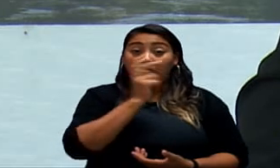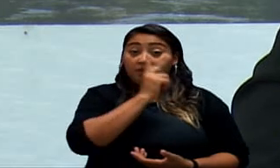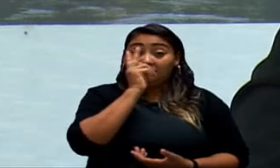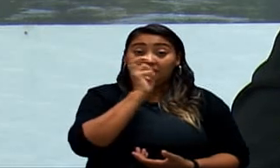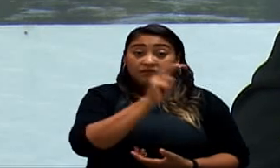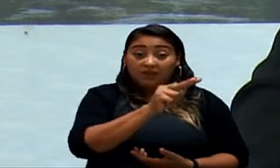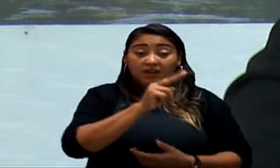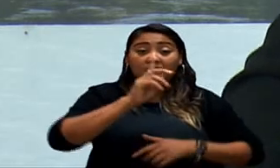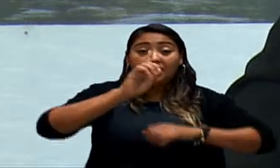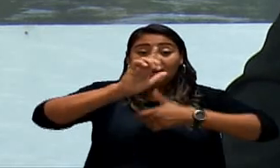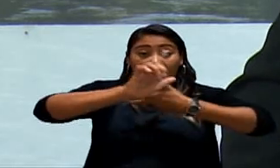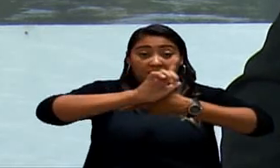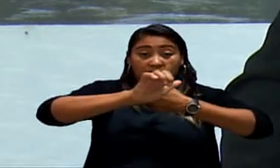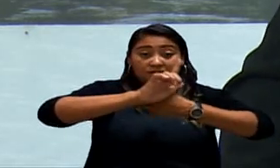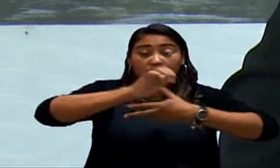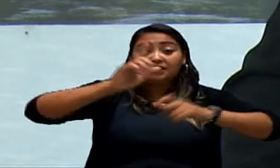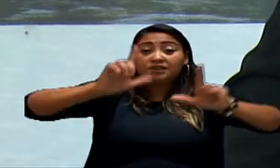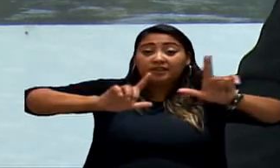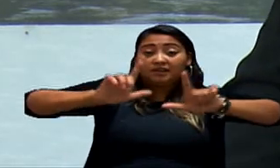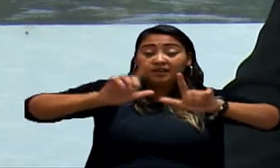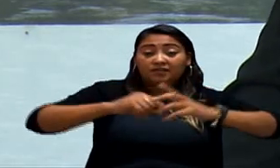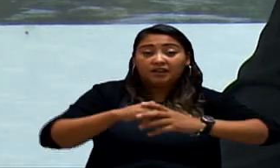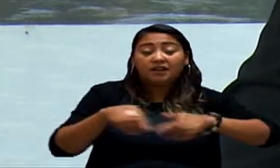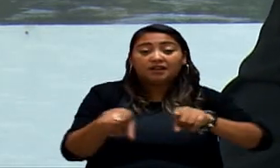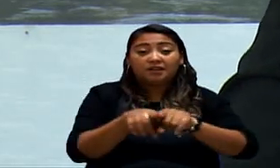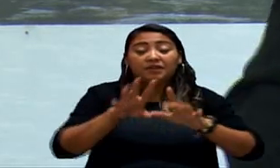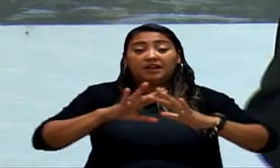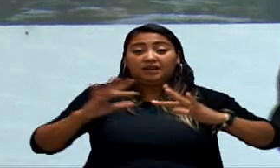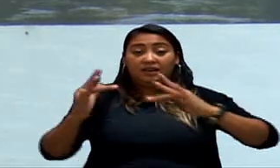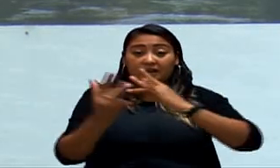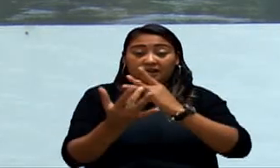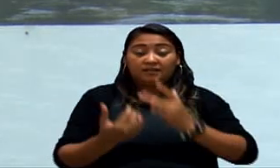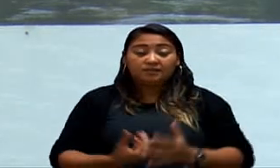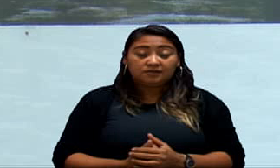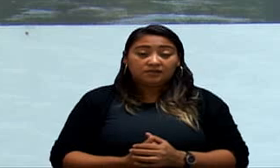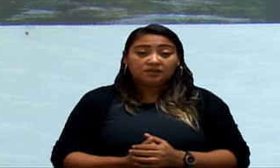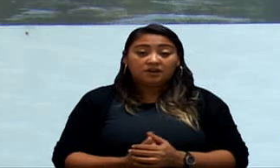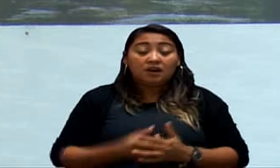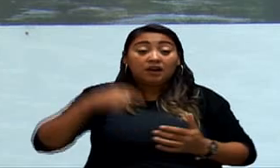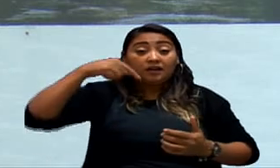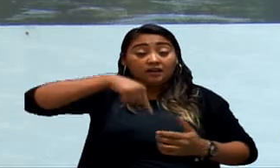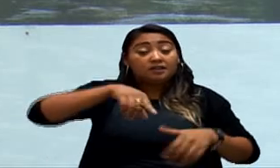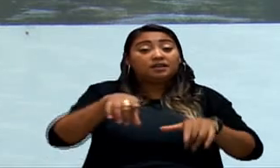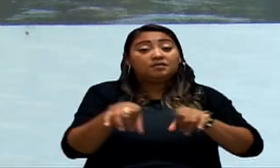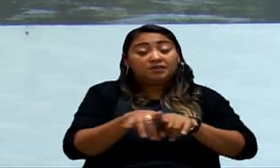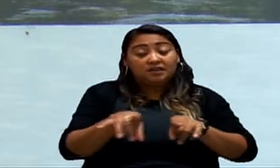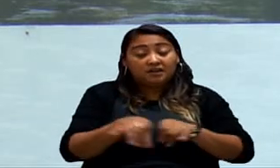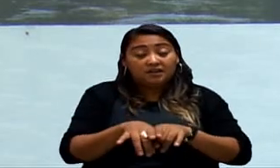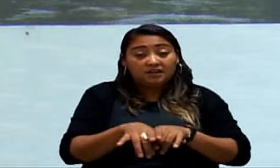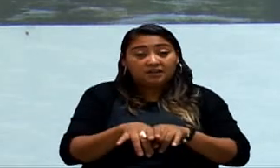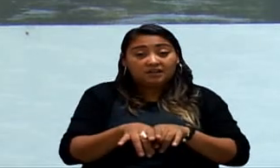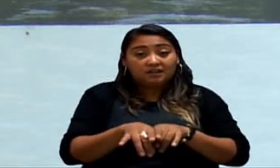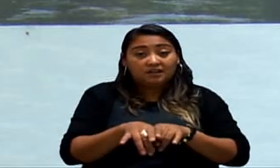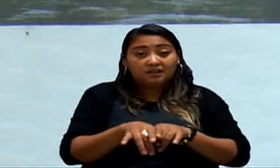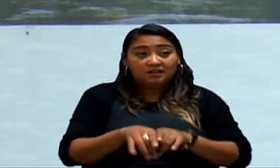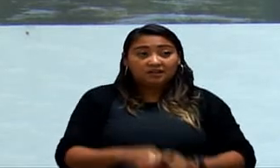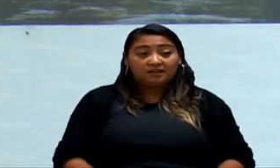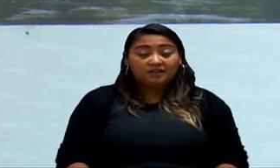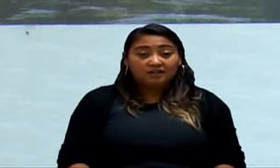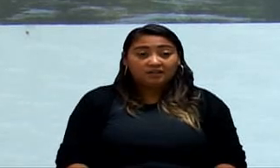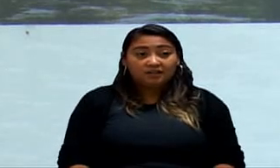TV Legislativa, pelas mídias sociais, aqui também pela nossa,